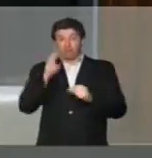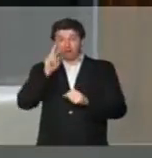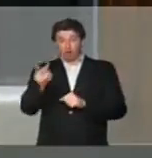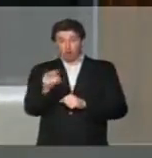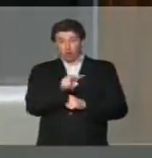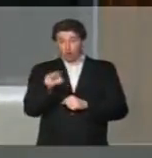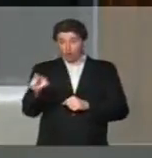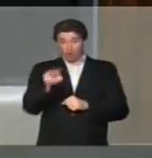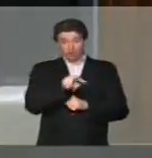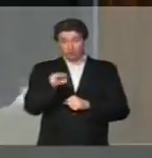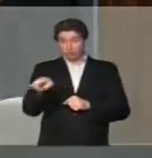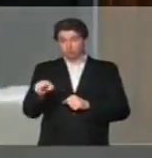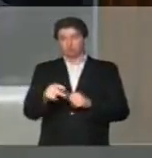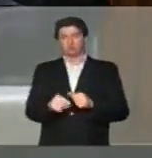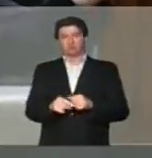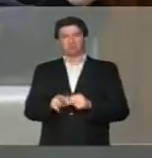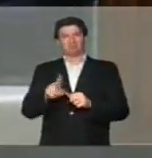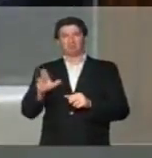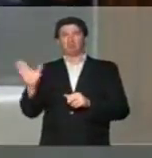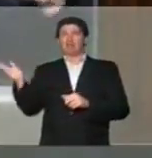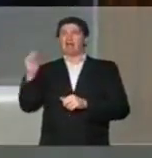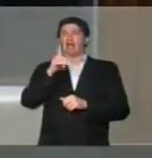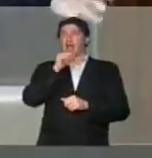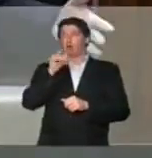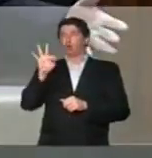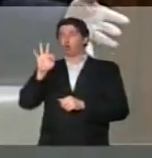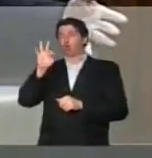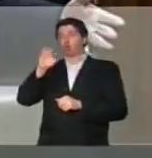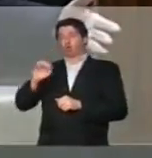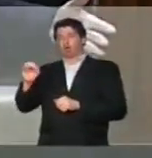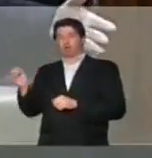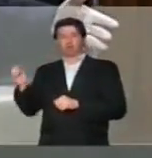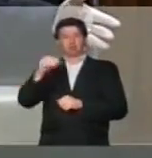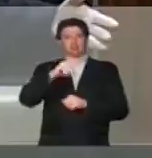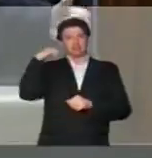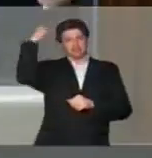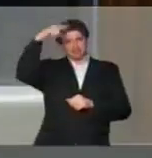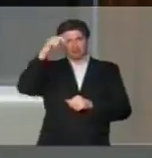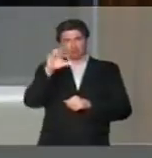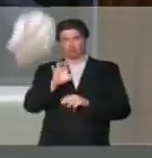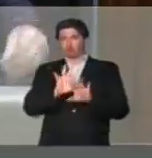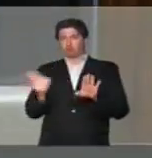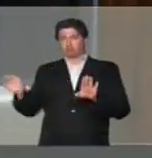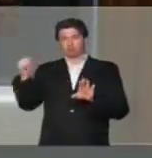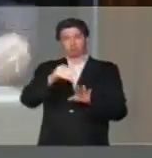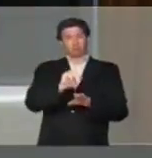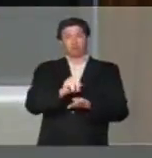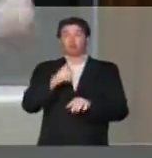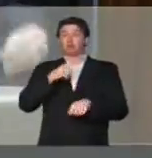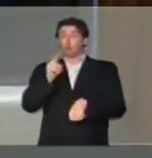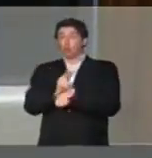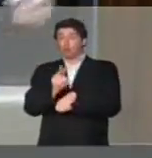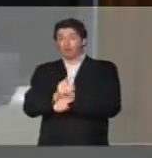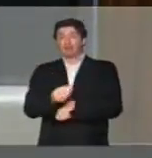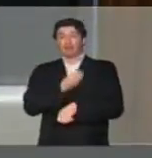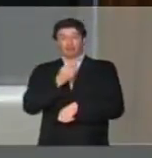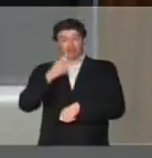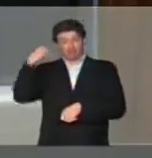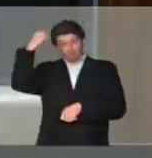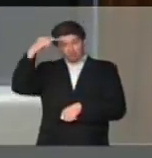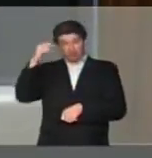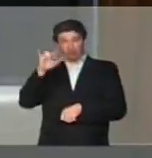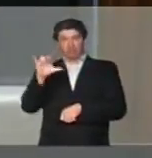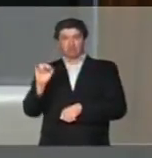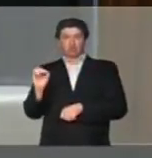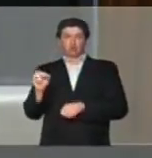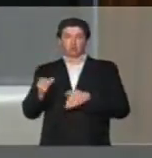duas coisas. E não é apenas trazer água de Tocantins para o São Francisco. A gente tem que cuidar da vida do Rio São Francisco.